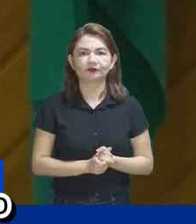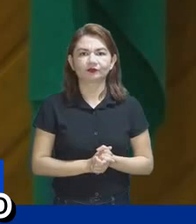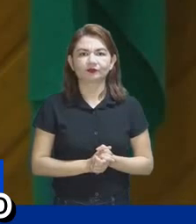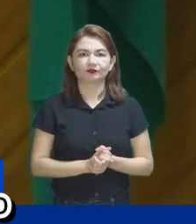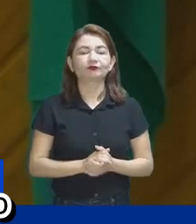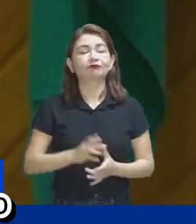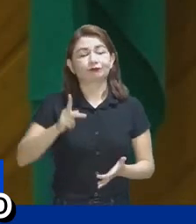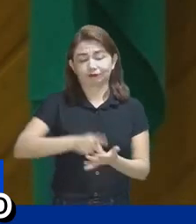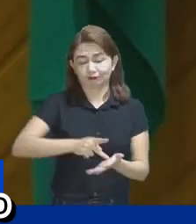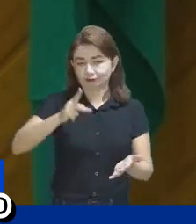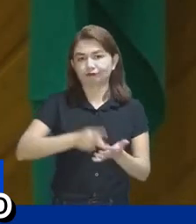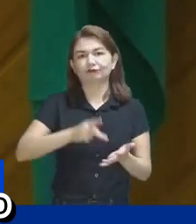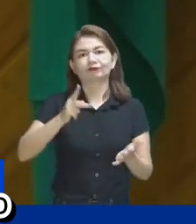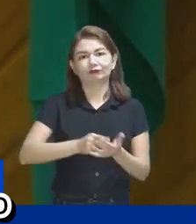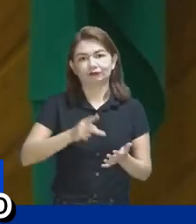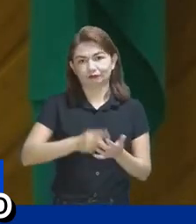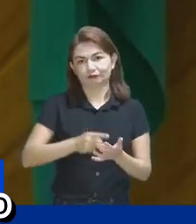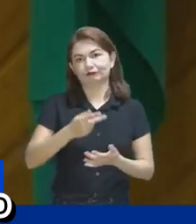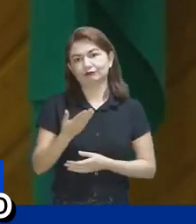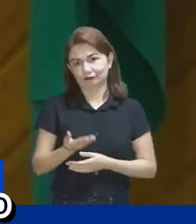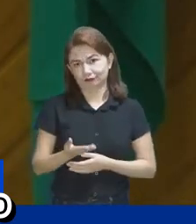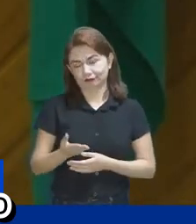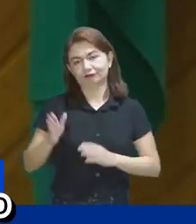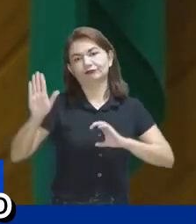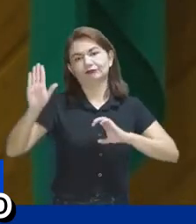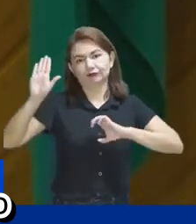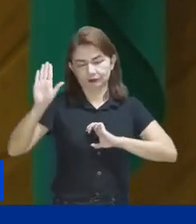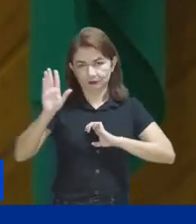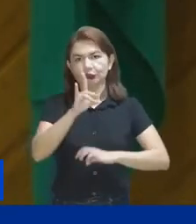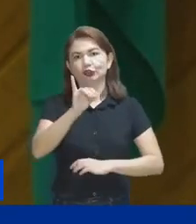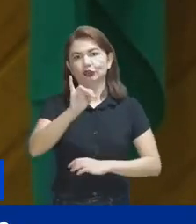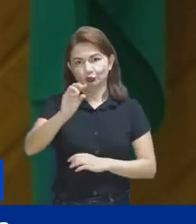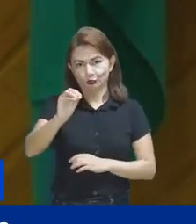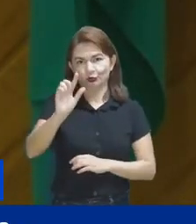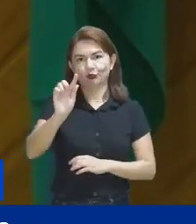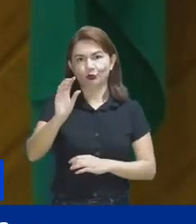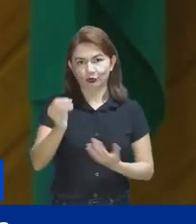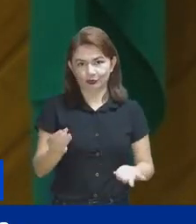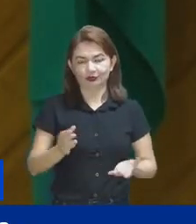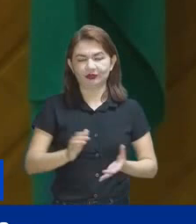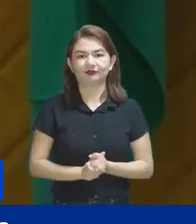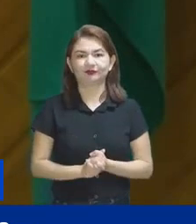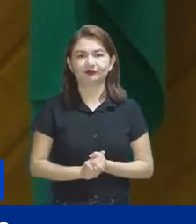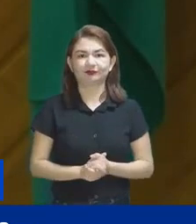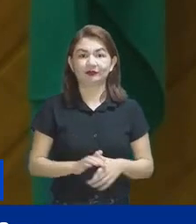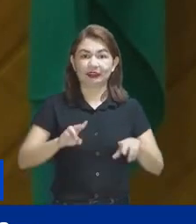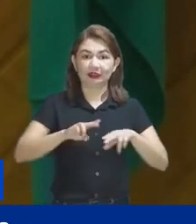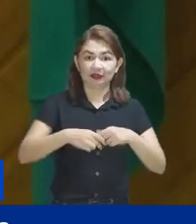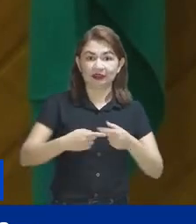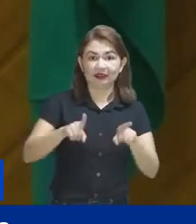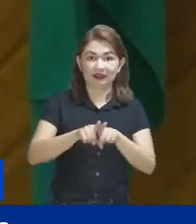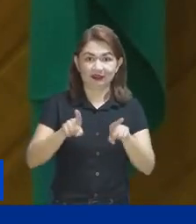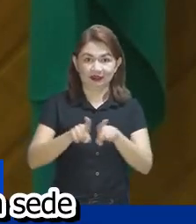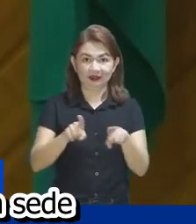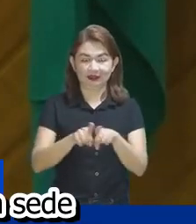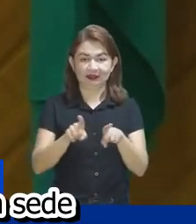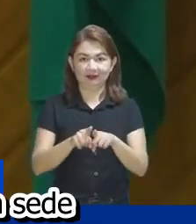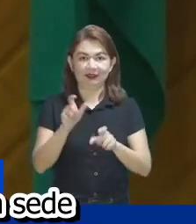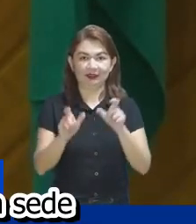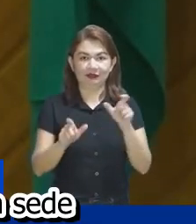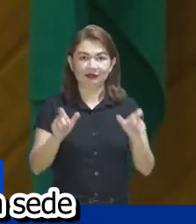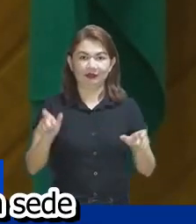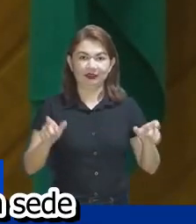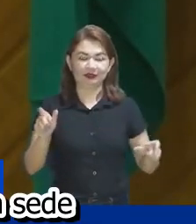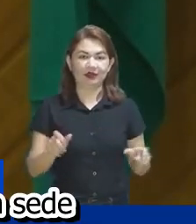eram, de fato, do candidato investigado e representado Diogo Sênio. Por sua vez, em relação aos eleitores transportados, a